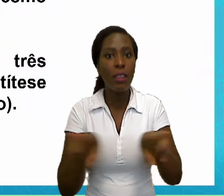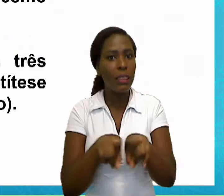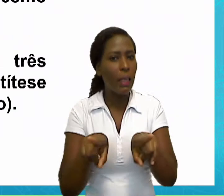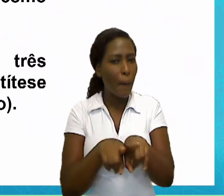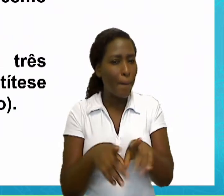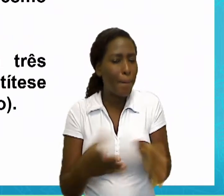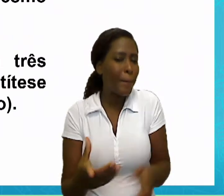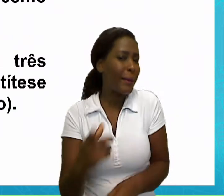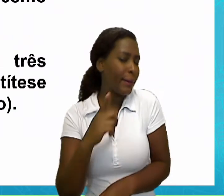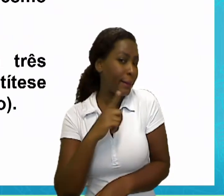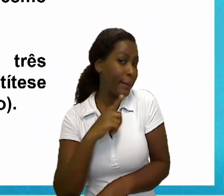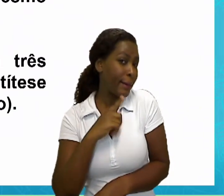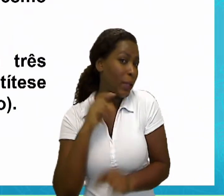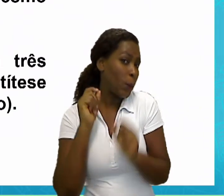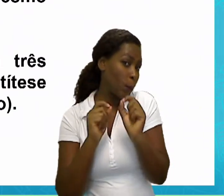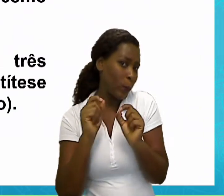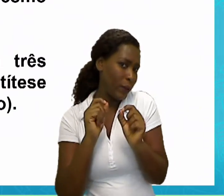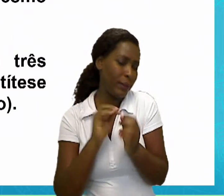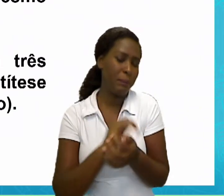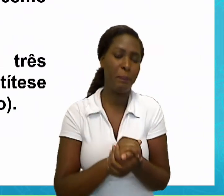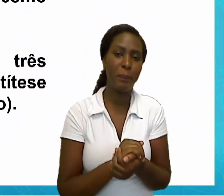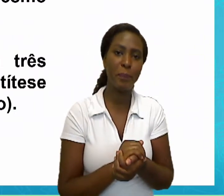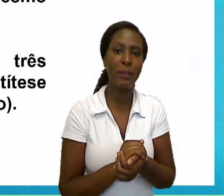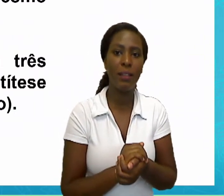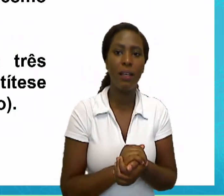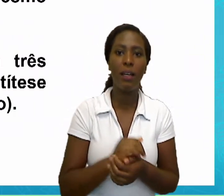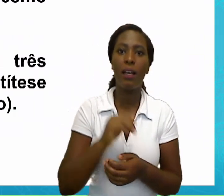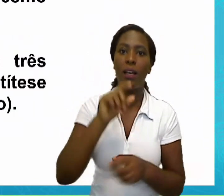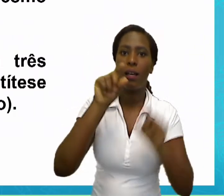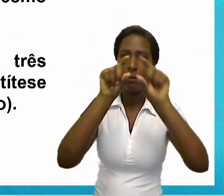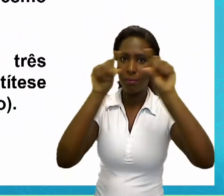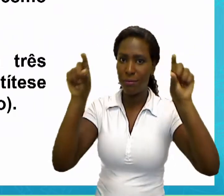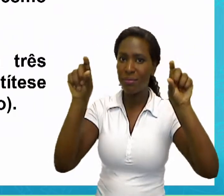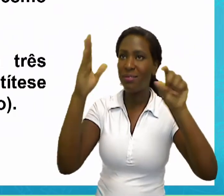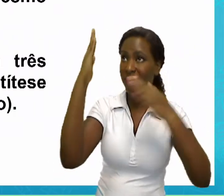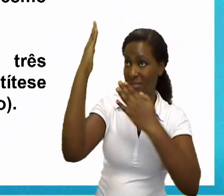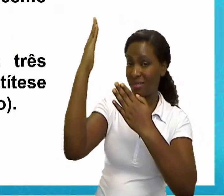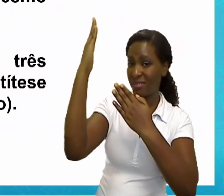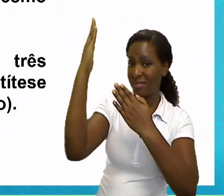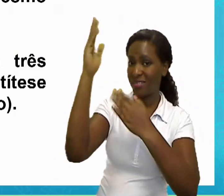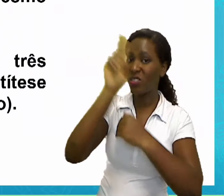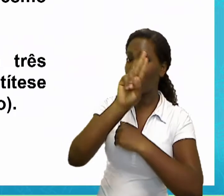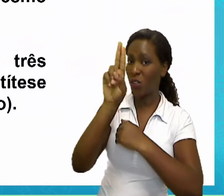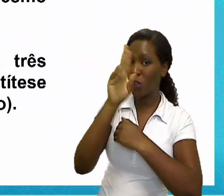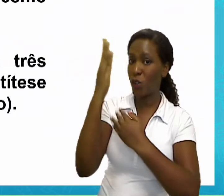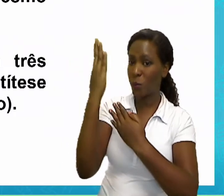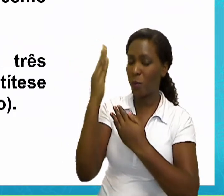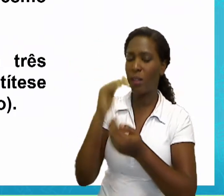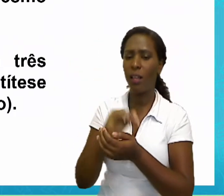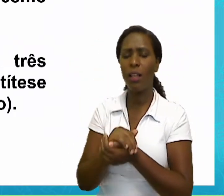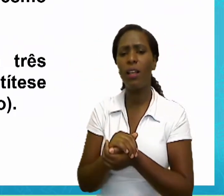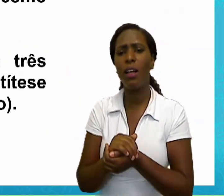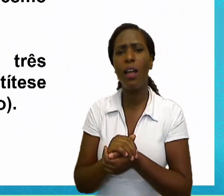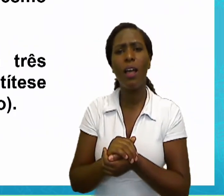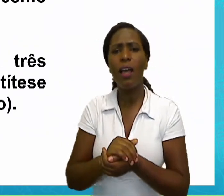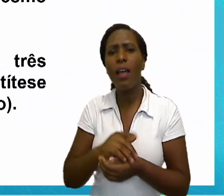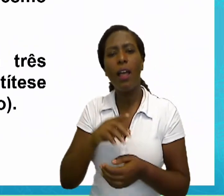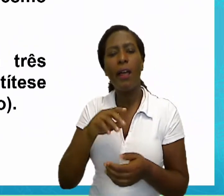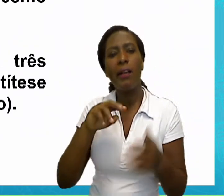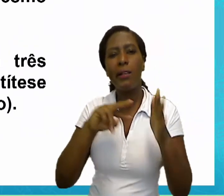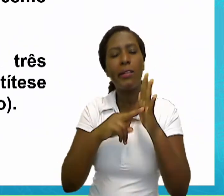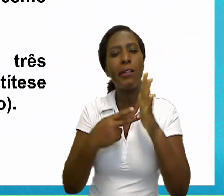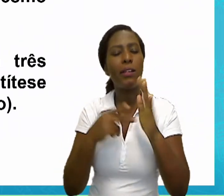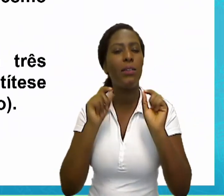falo de um texto dissertativo, eu estou falando que são encarregados de expor um tema ou um